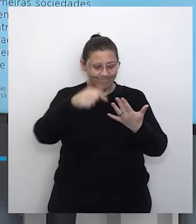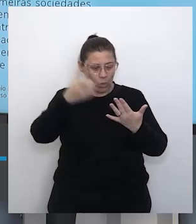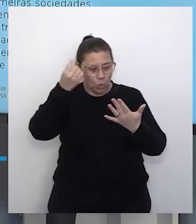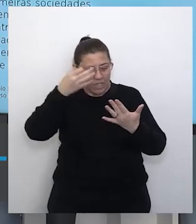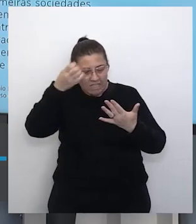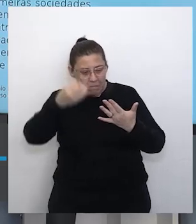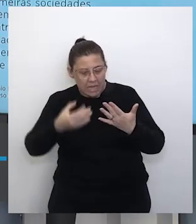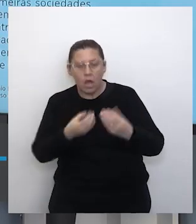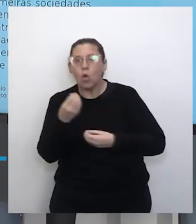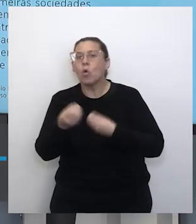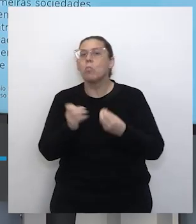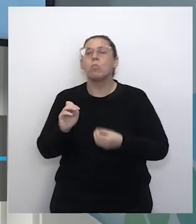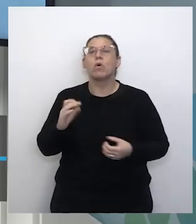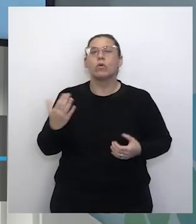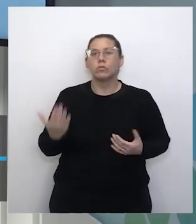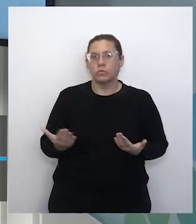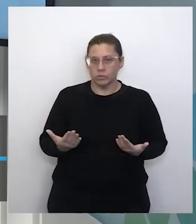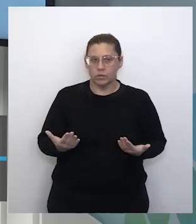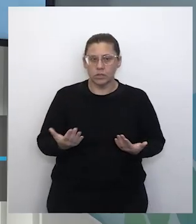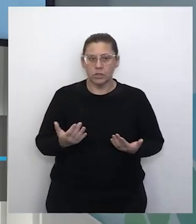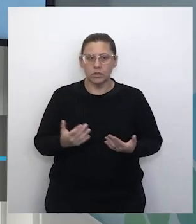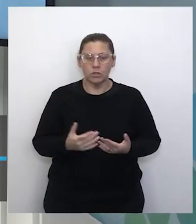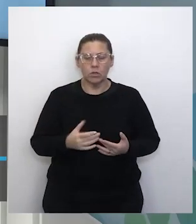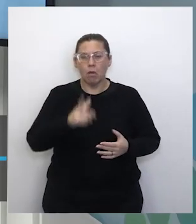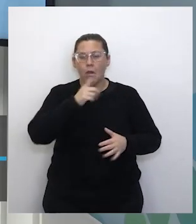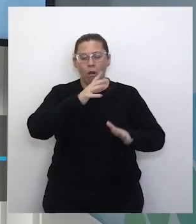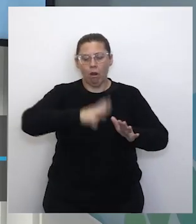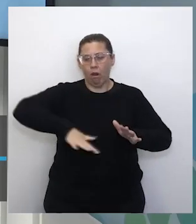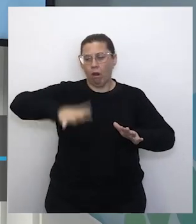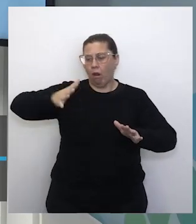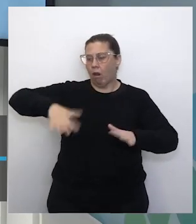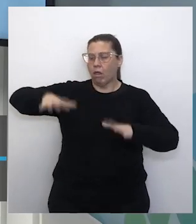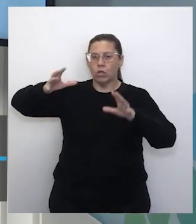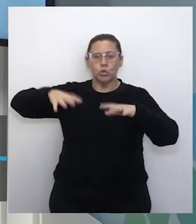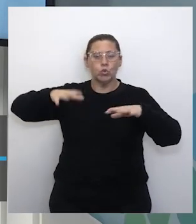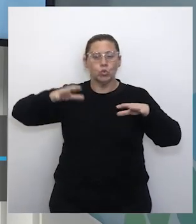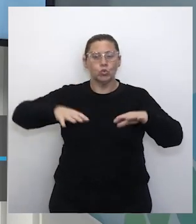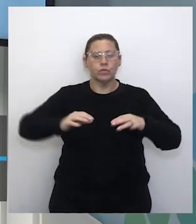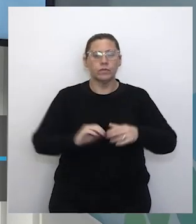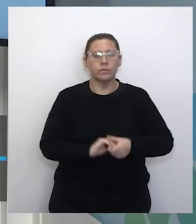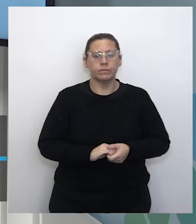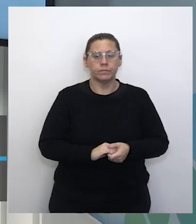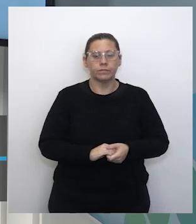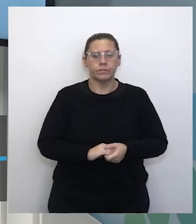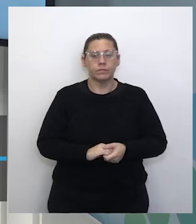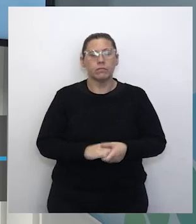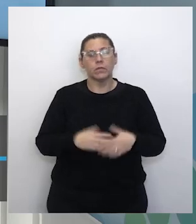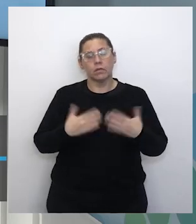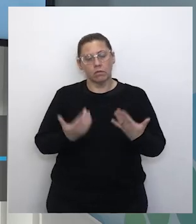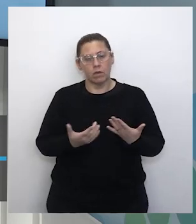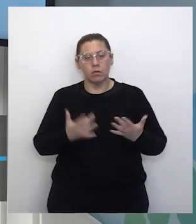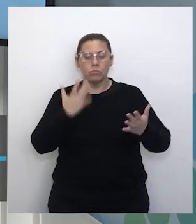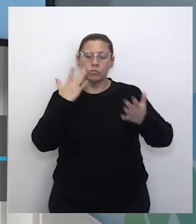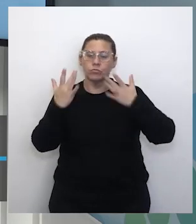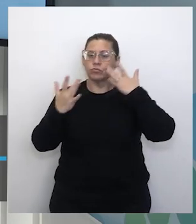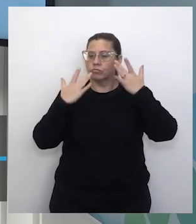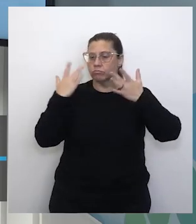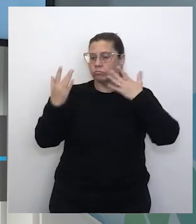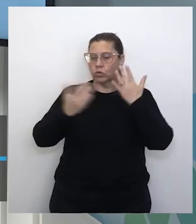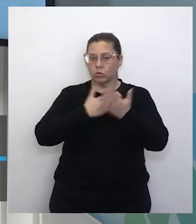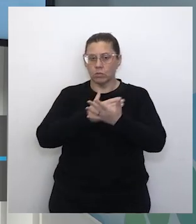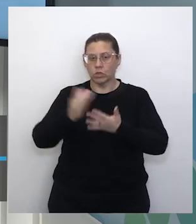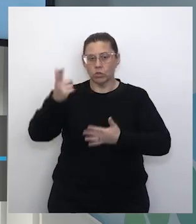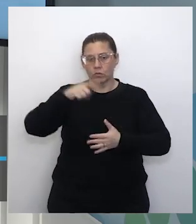como que funcionava, né, o movimento das marés, a chuva, etc. Então, aí, justamente, o teatro volta